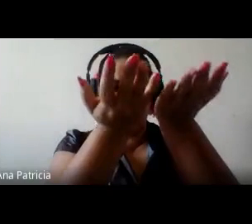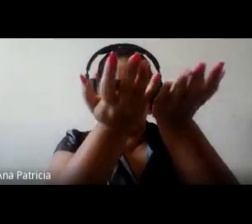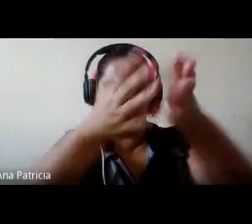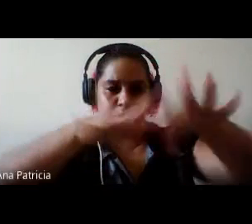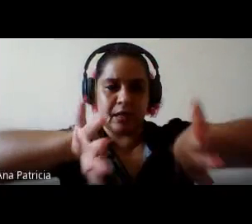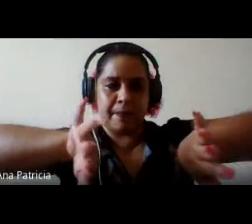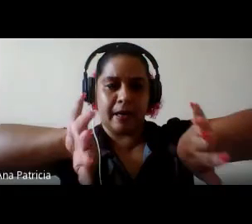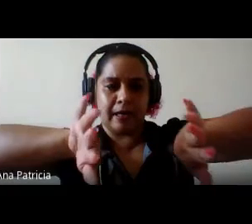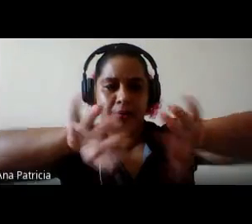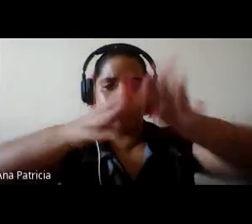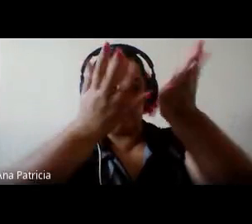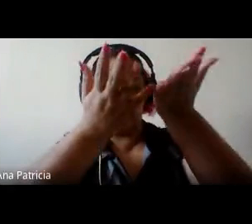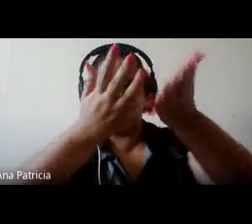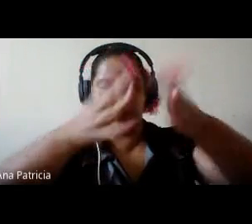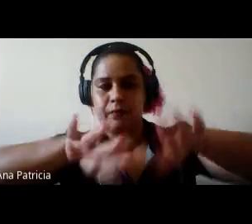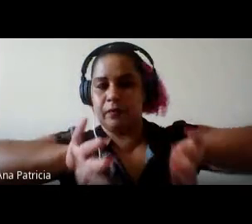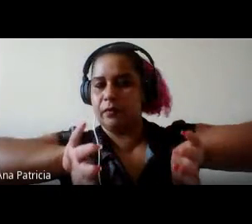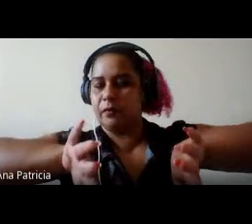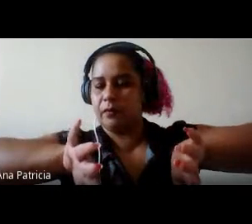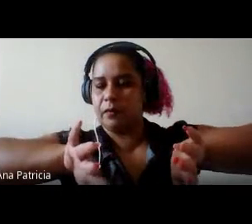separado, que é assim, ó, separado.